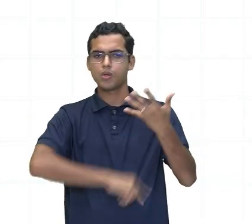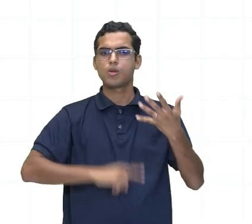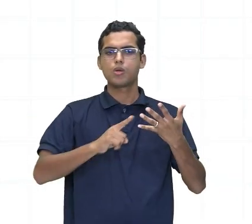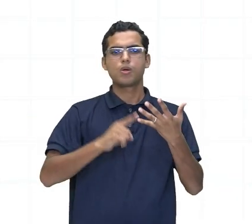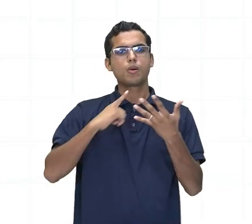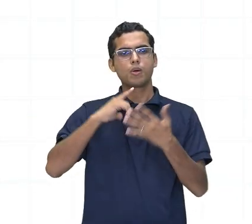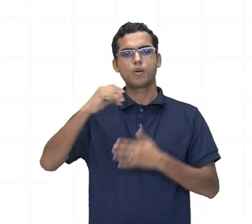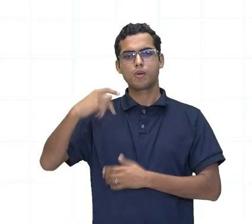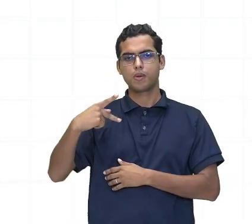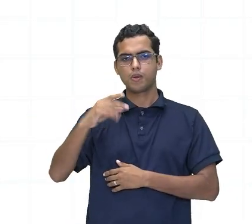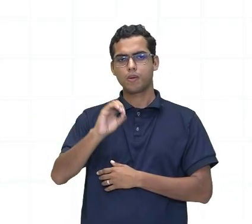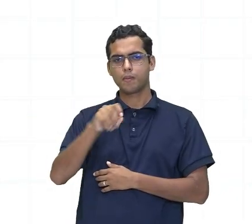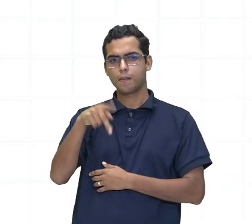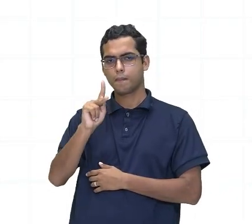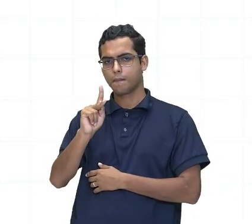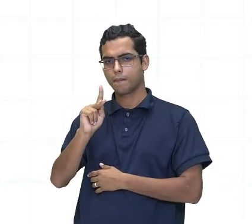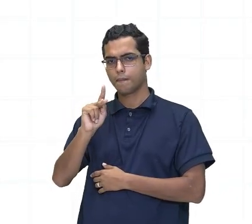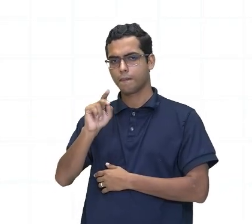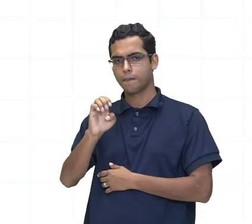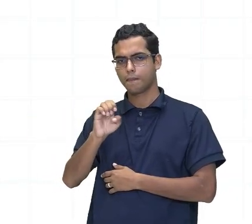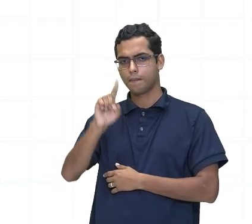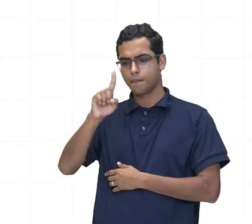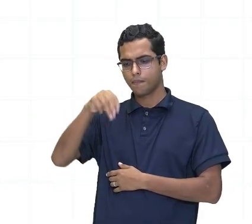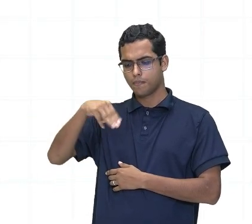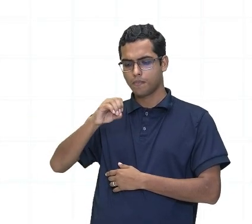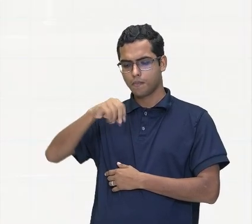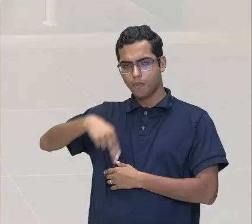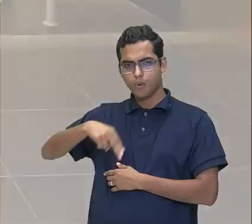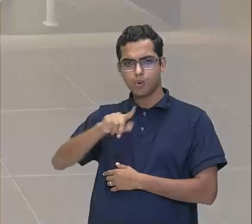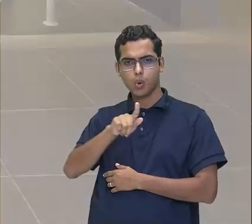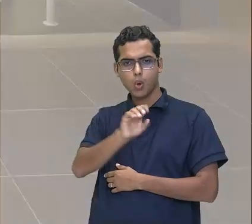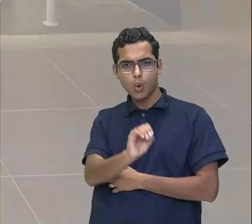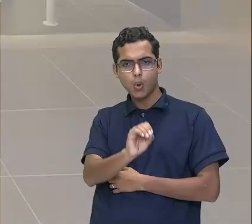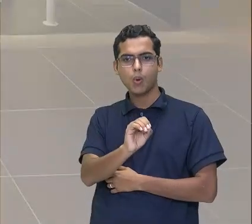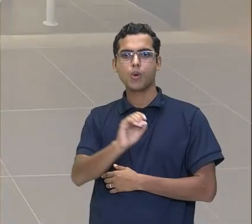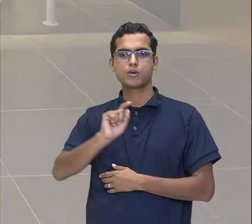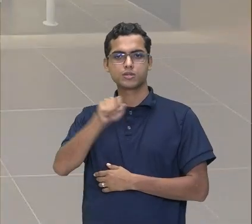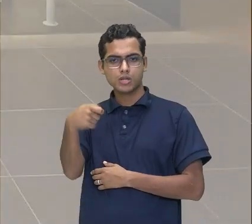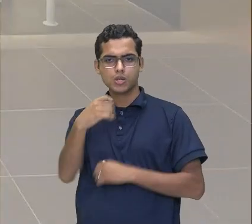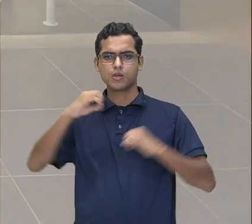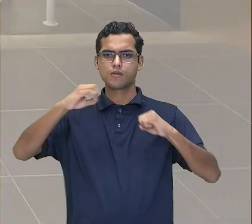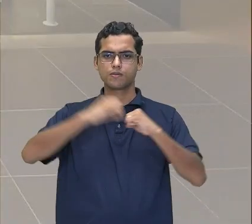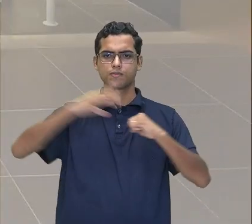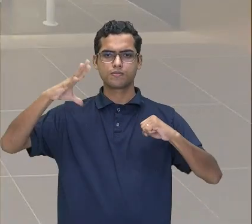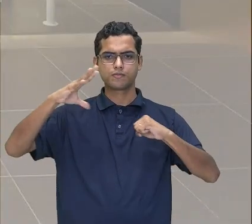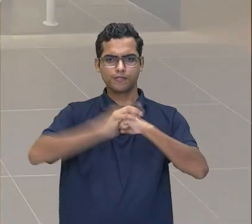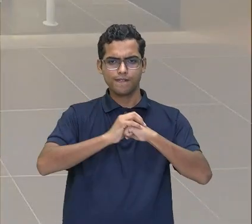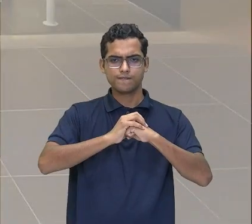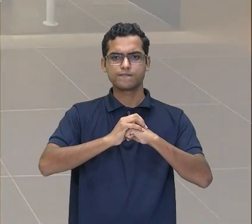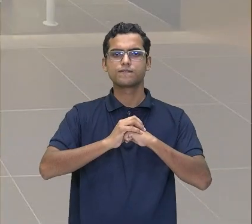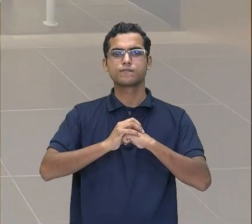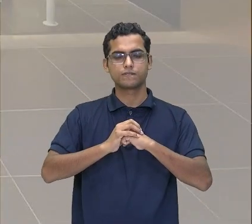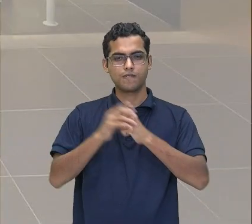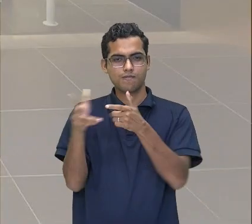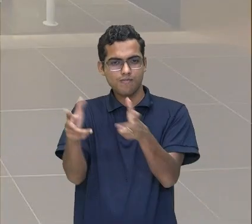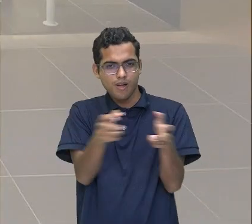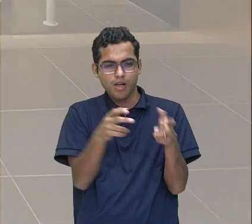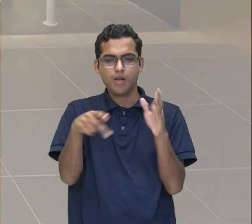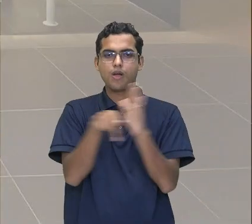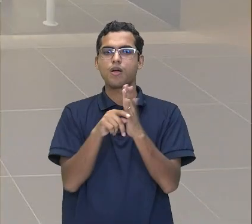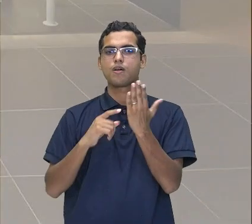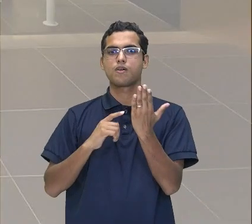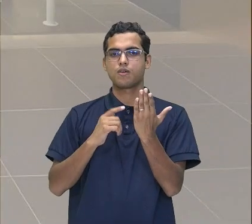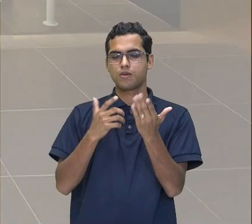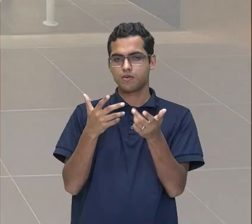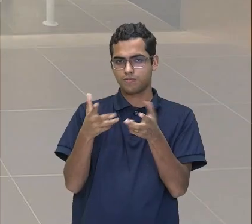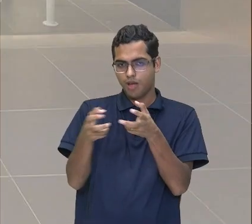mundo real, né, explorando ali o mundo real, essa interação. Para quem não conhece, o Pokémon Go é um jogo de realidade aumentada